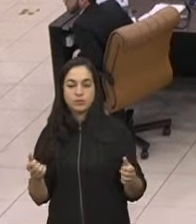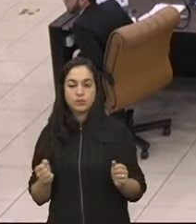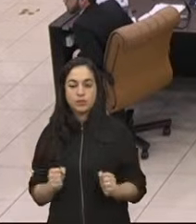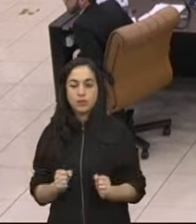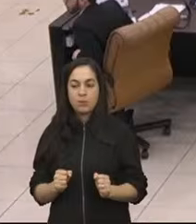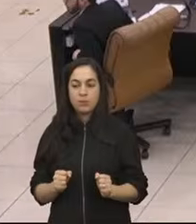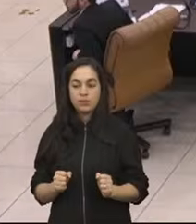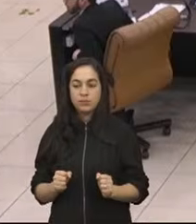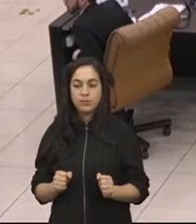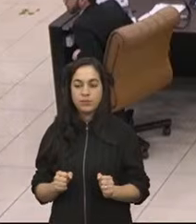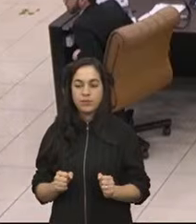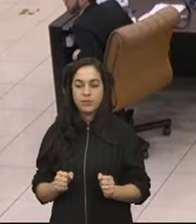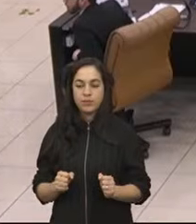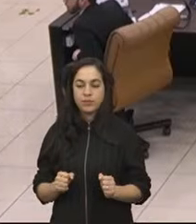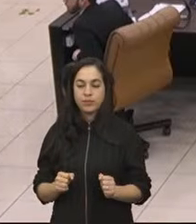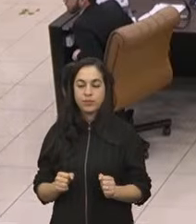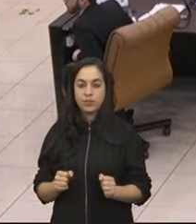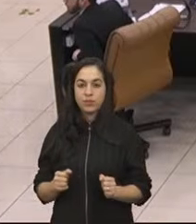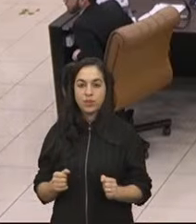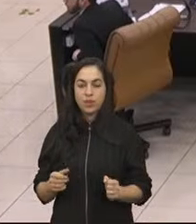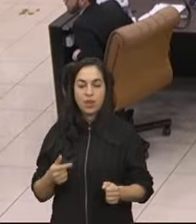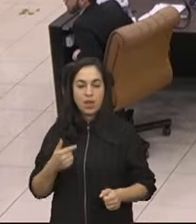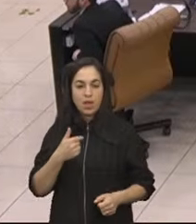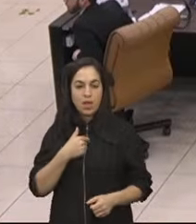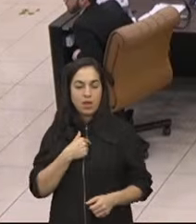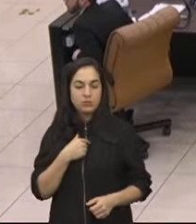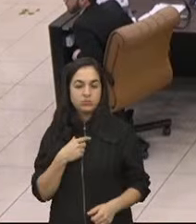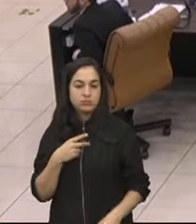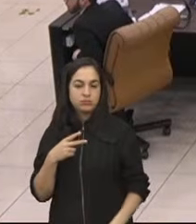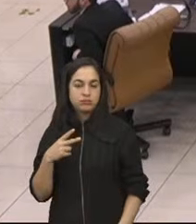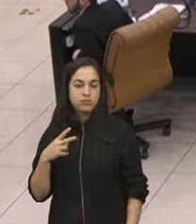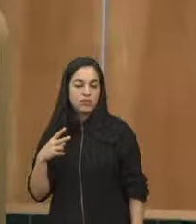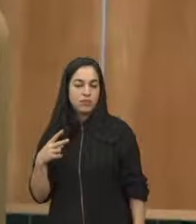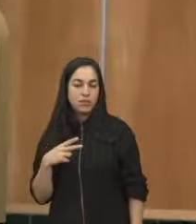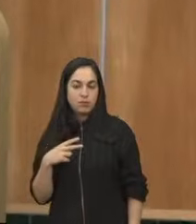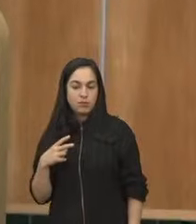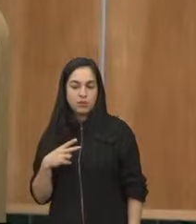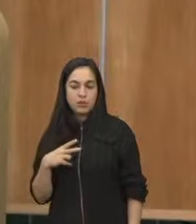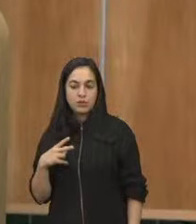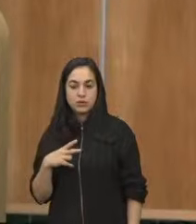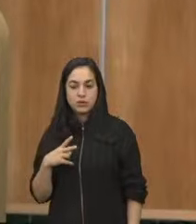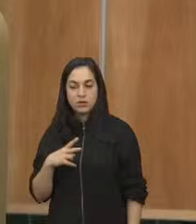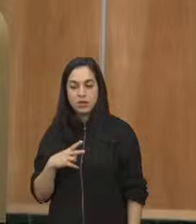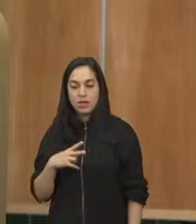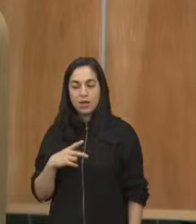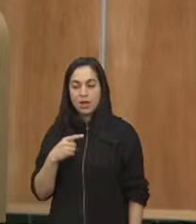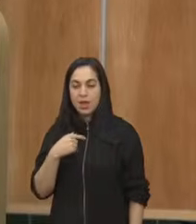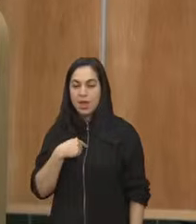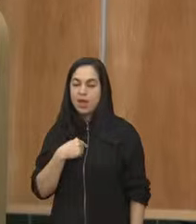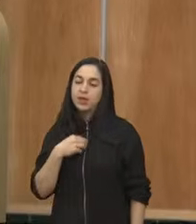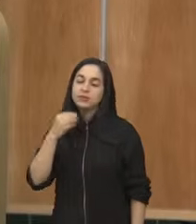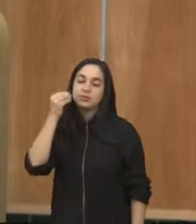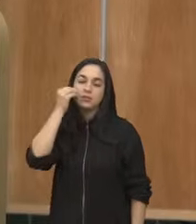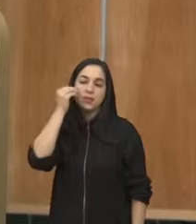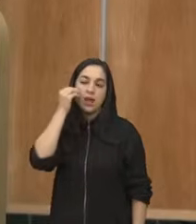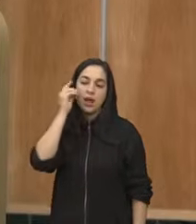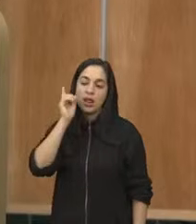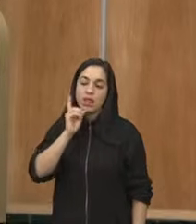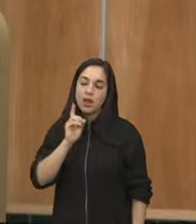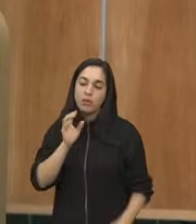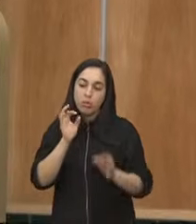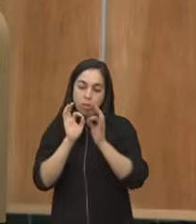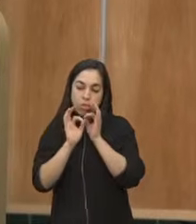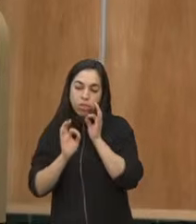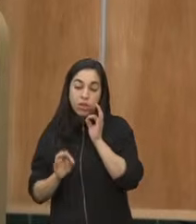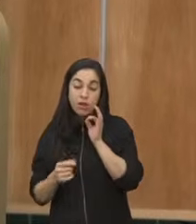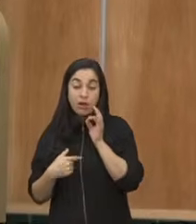Eu, por perfil particular, eu tenho o costume de não ser maçante nas palavras, principalmente hoje aí que está repleto